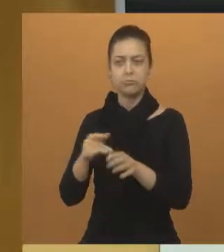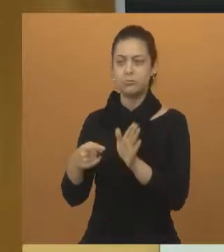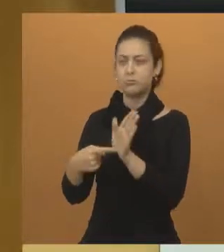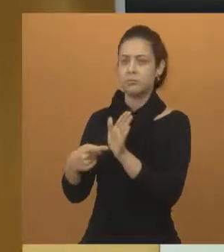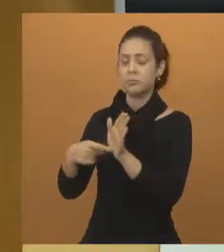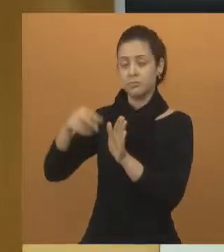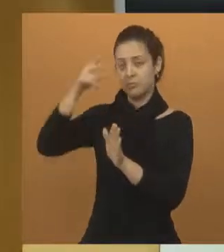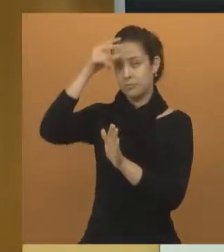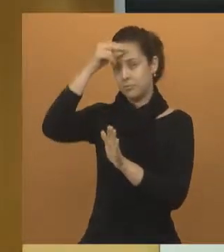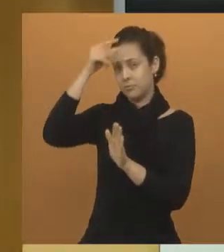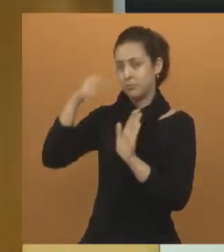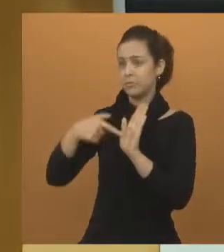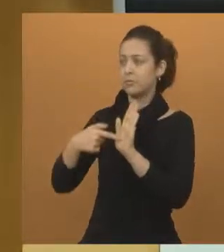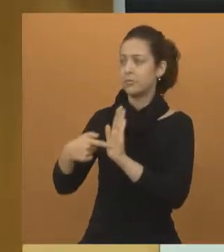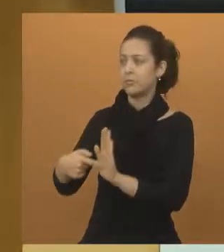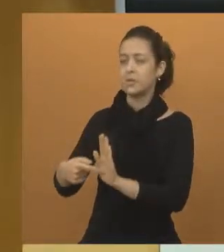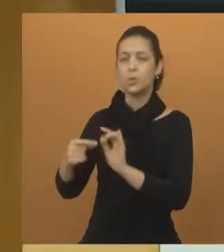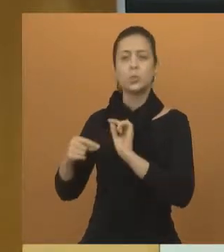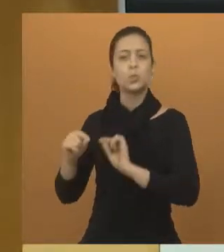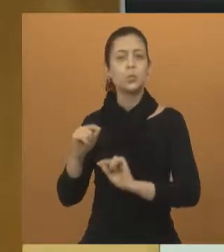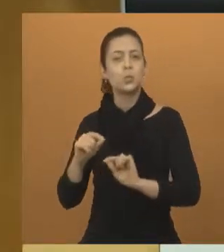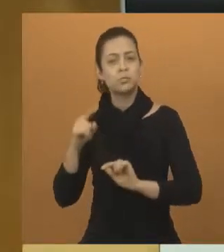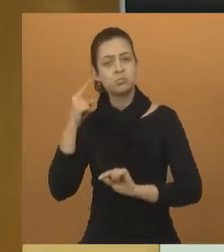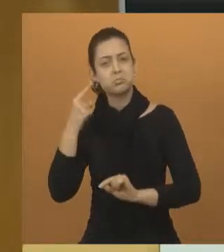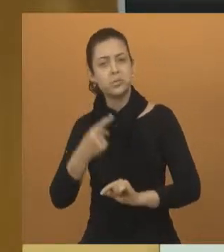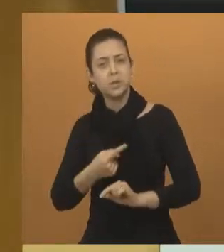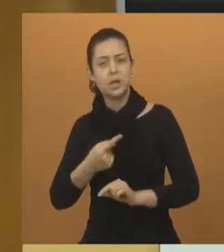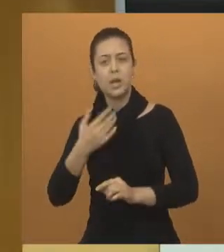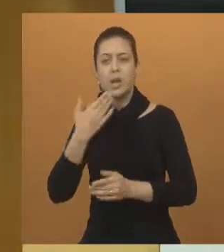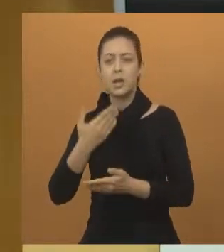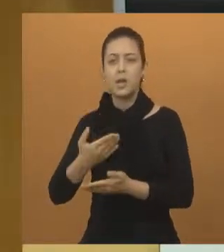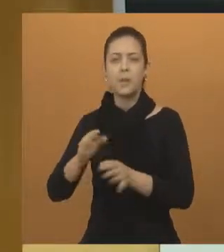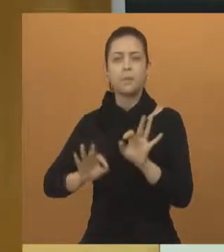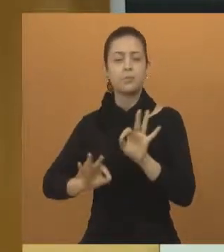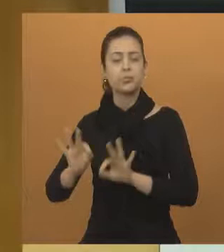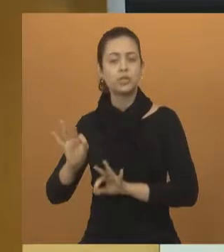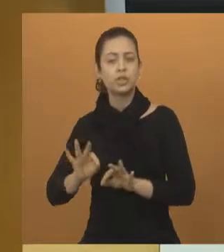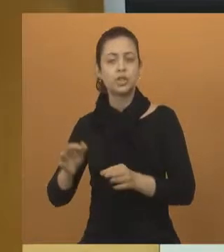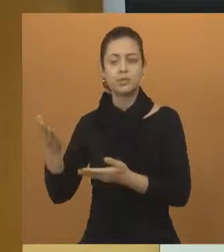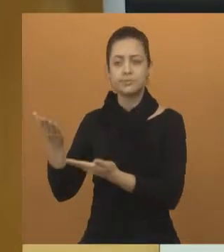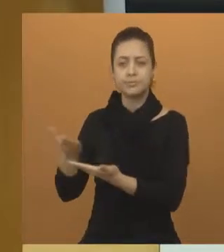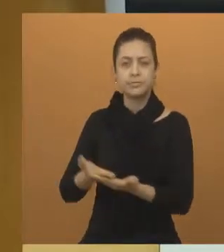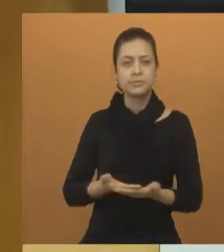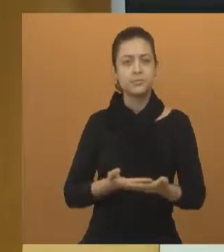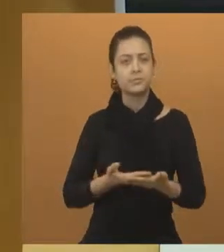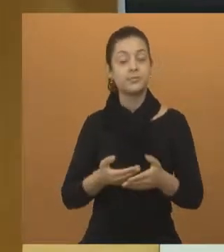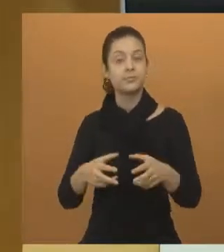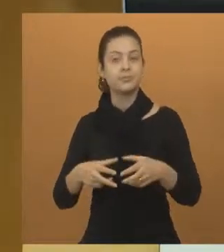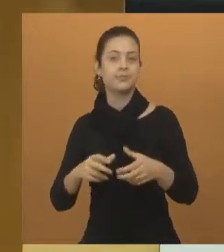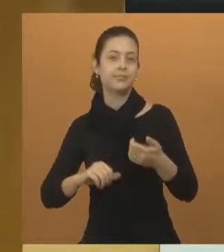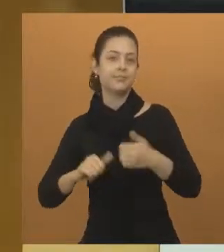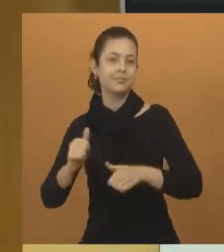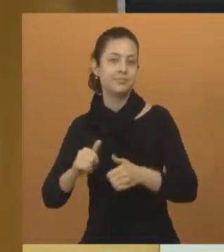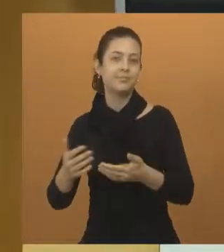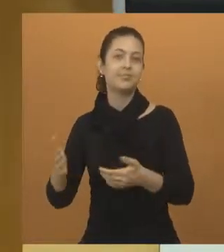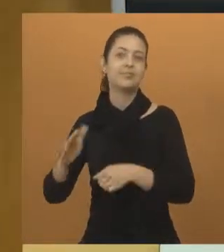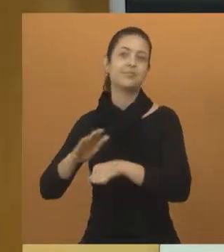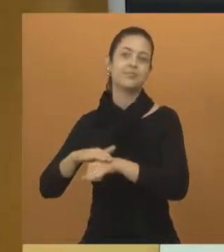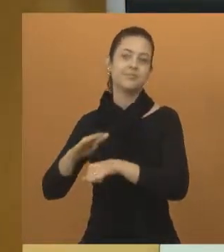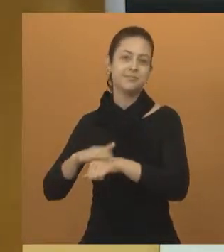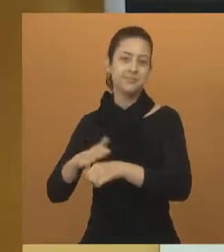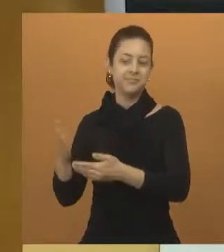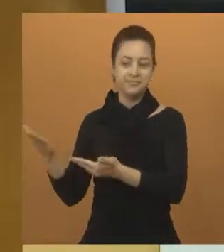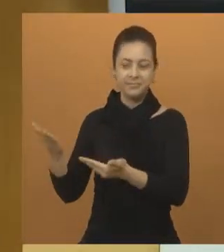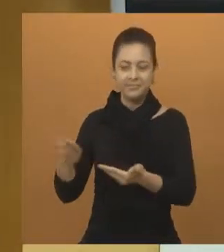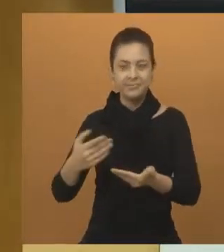ao senhor prefeito para que mandasse esse projeto para casa. E foi o que ele fez.